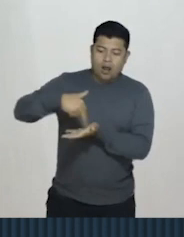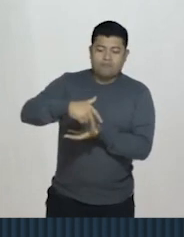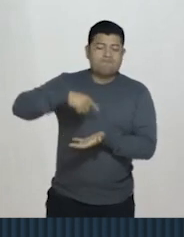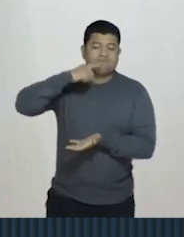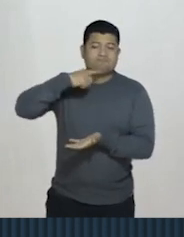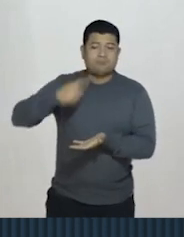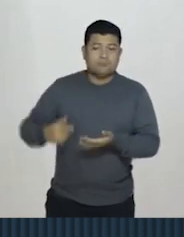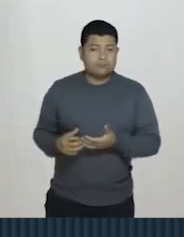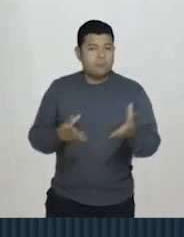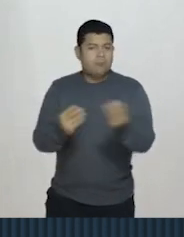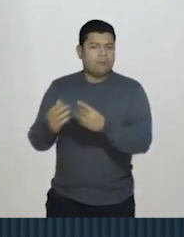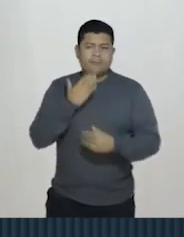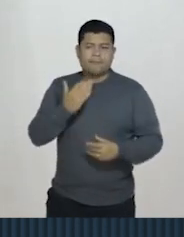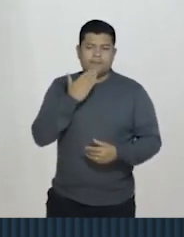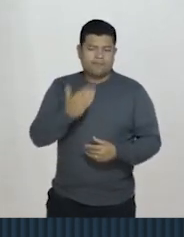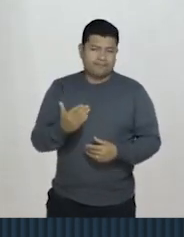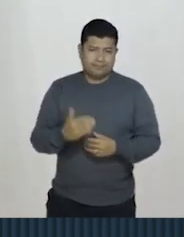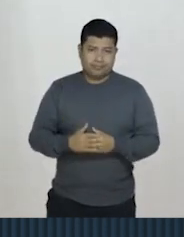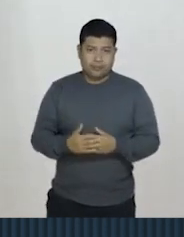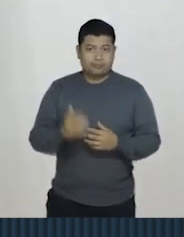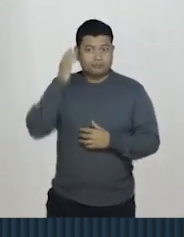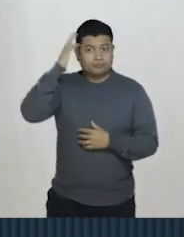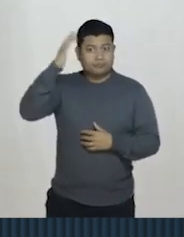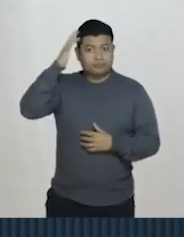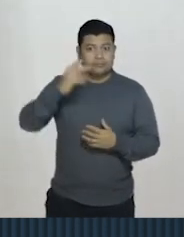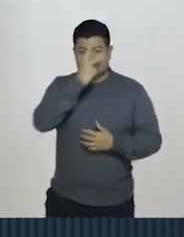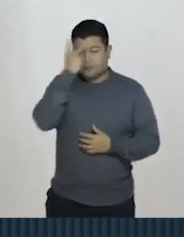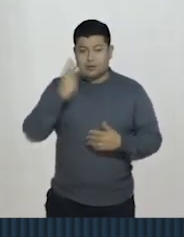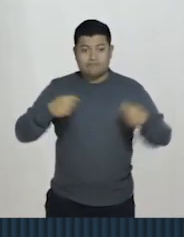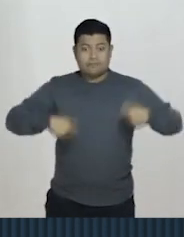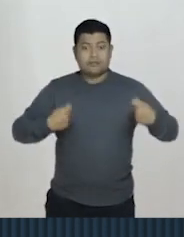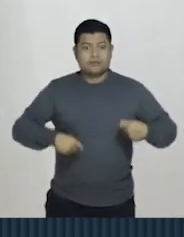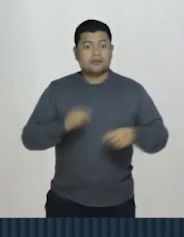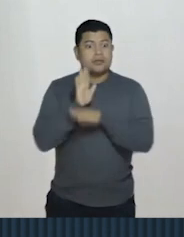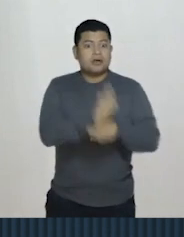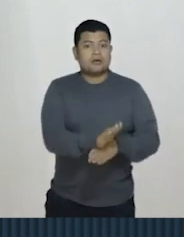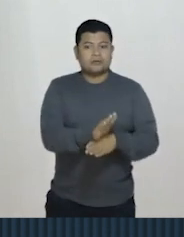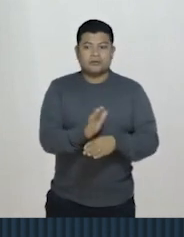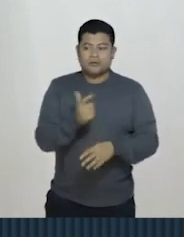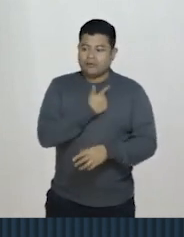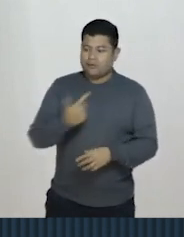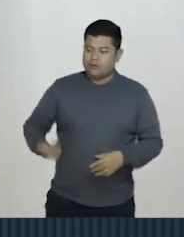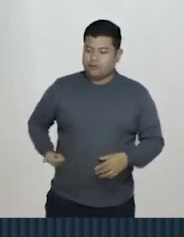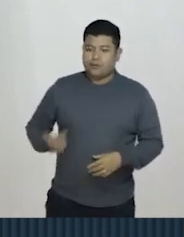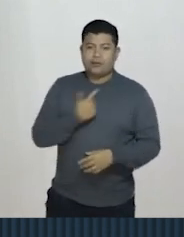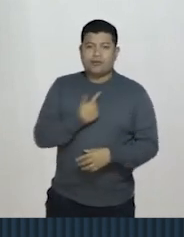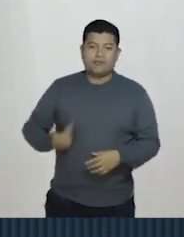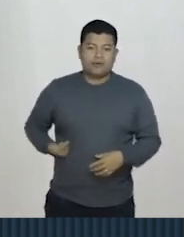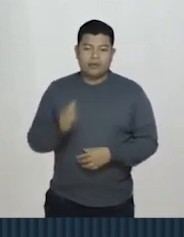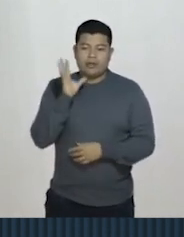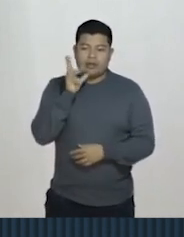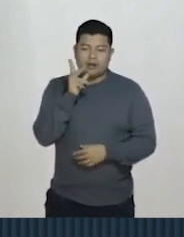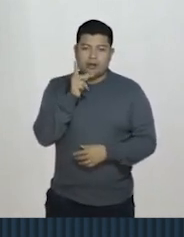é altamente drástico para uma pessoa que a hora que mais precisa do Estado, o Estado é moroso, a fila